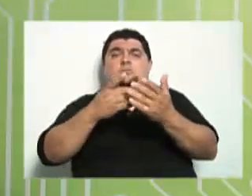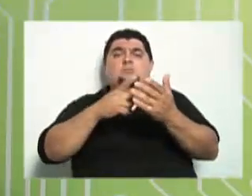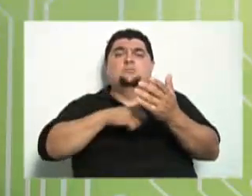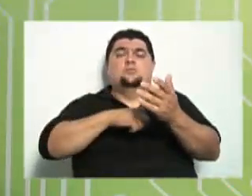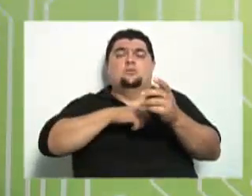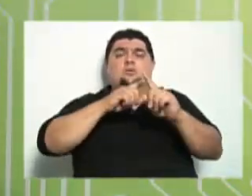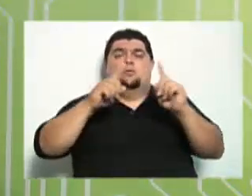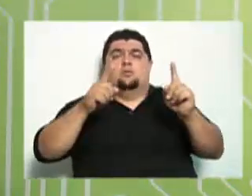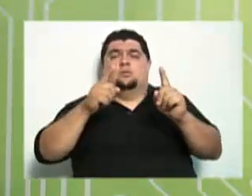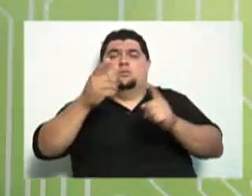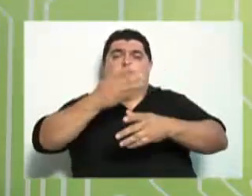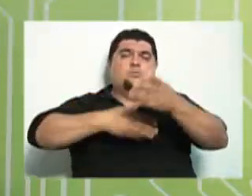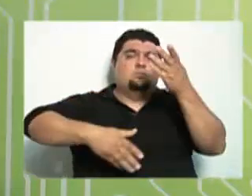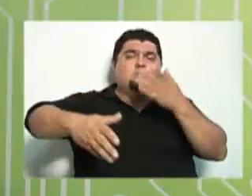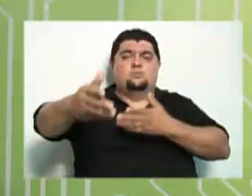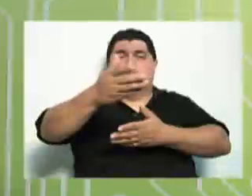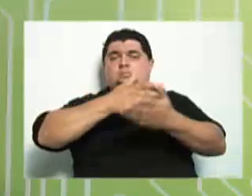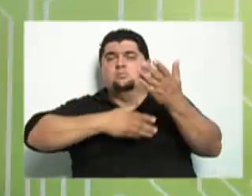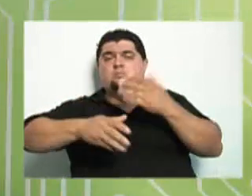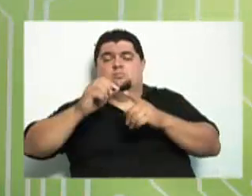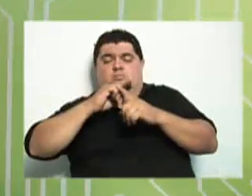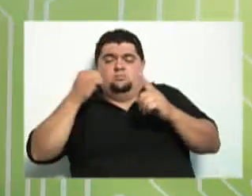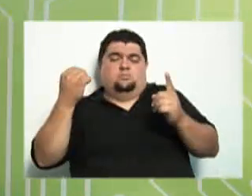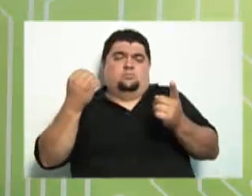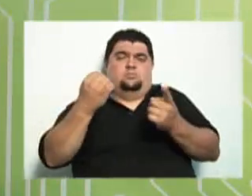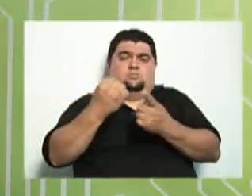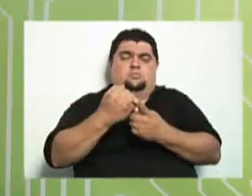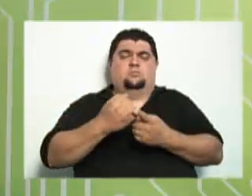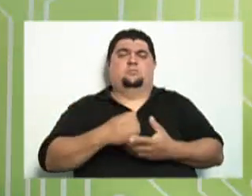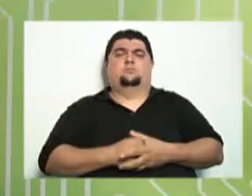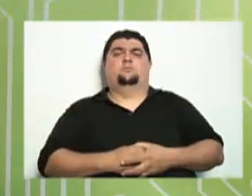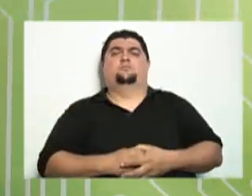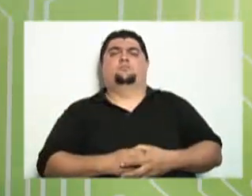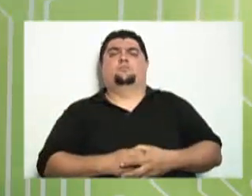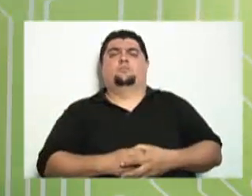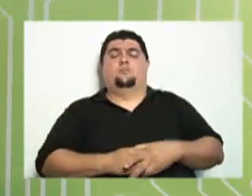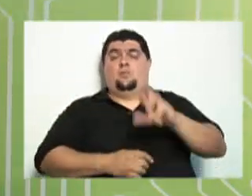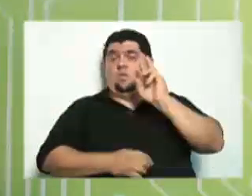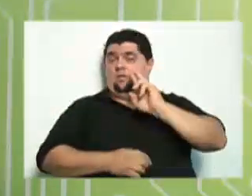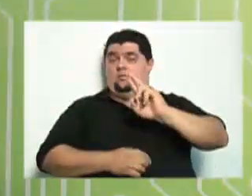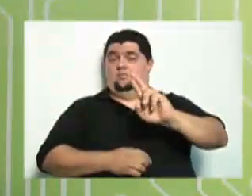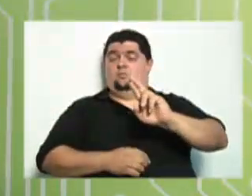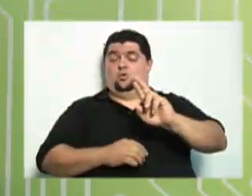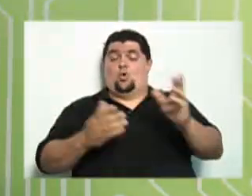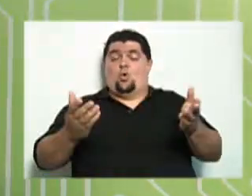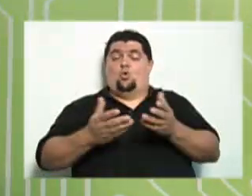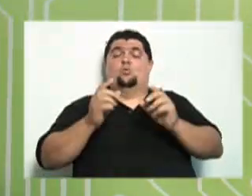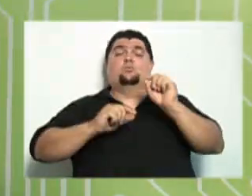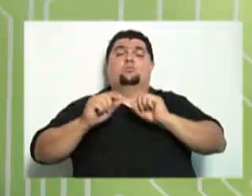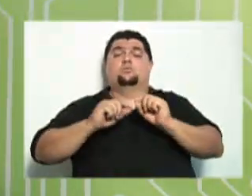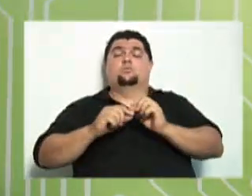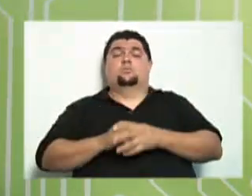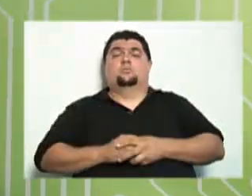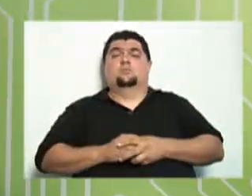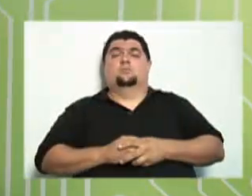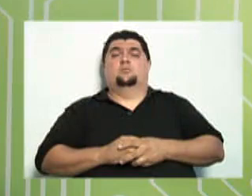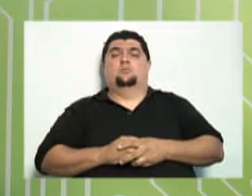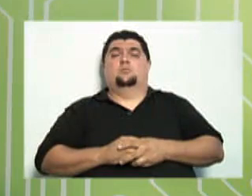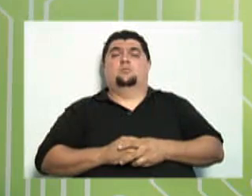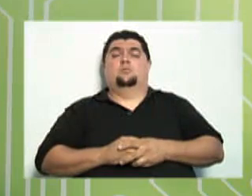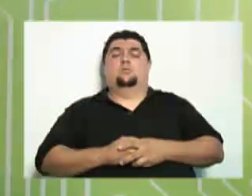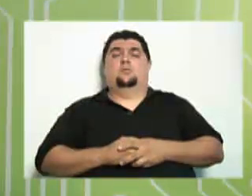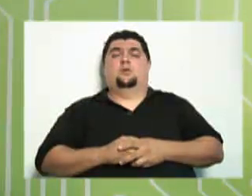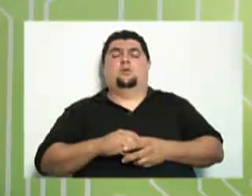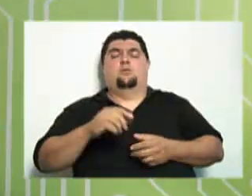das relações econômicas na sociedade e da sociedade como um todo. E a resposta que nós temos hoje é: o que faz uma nação